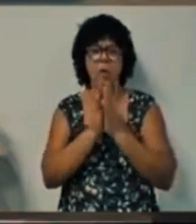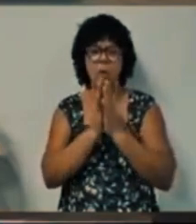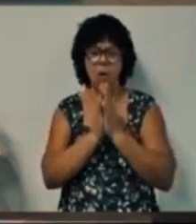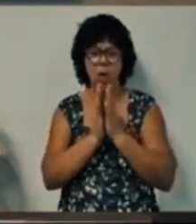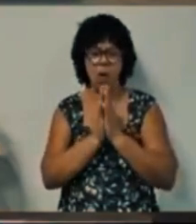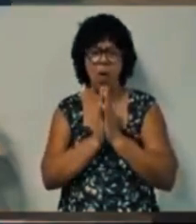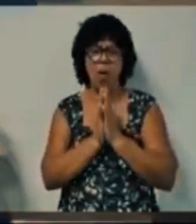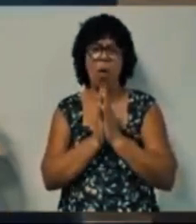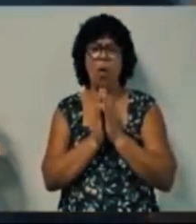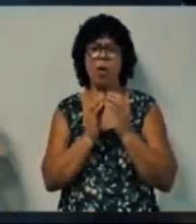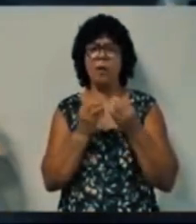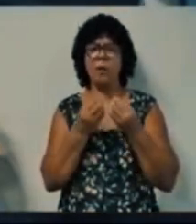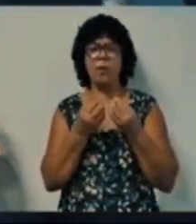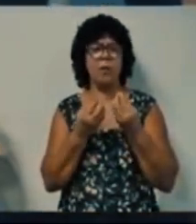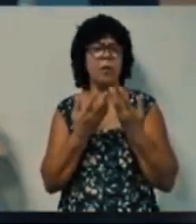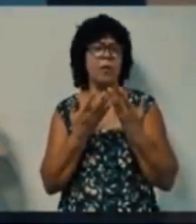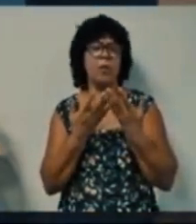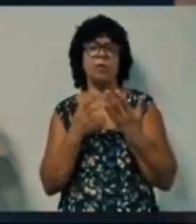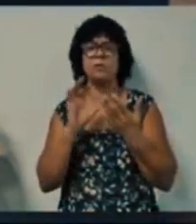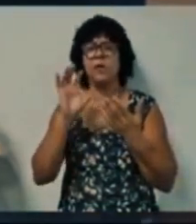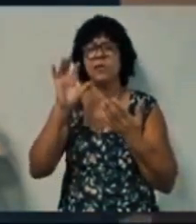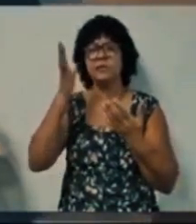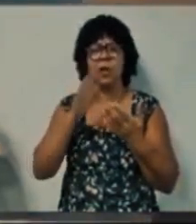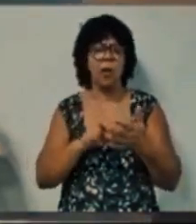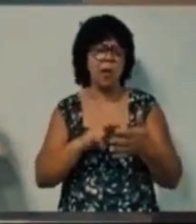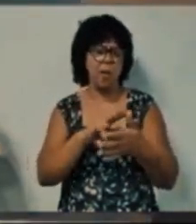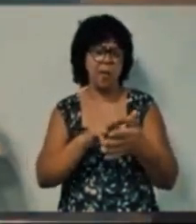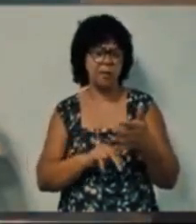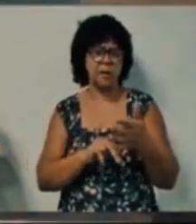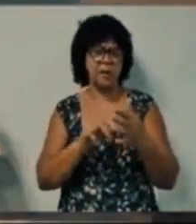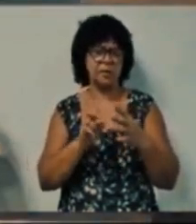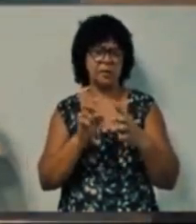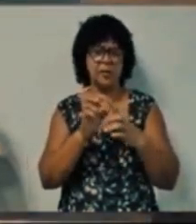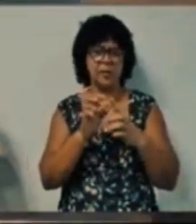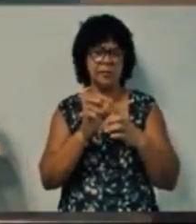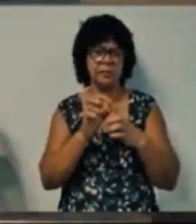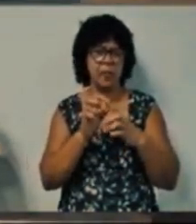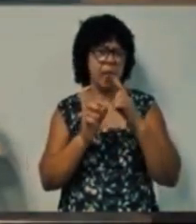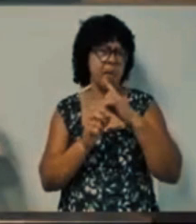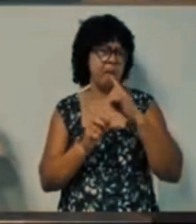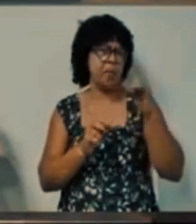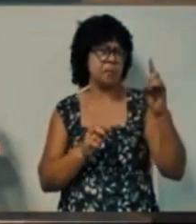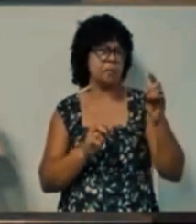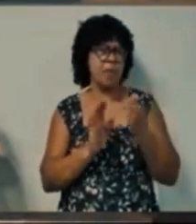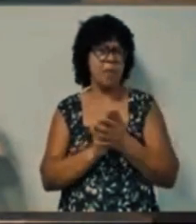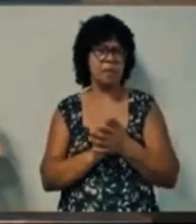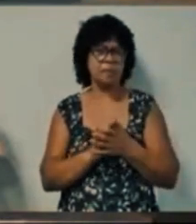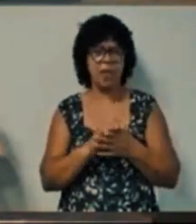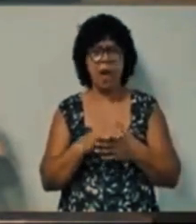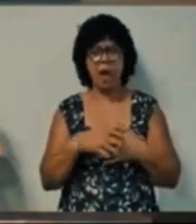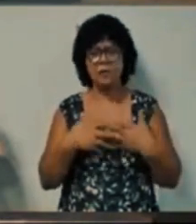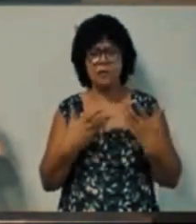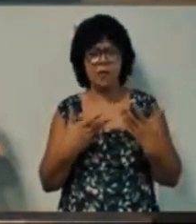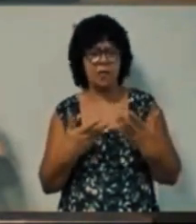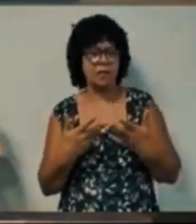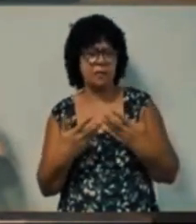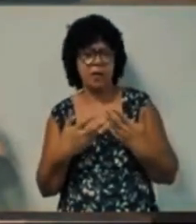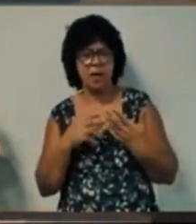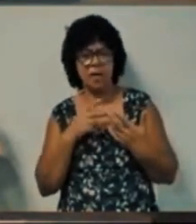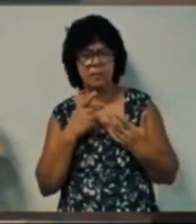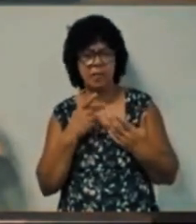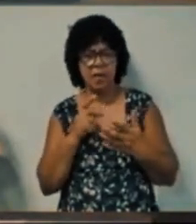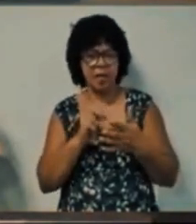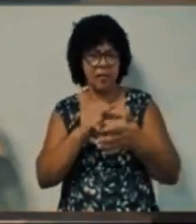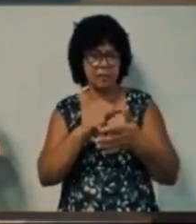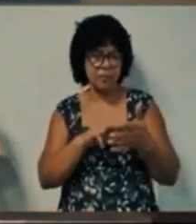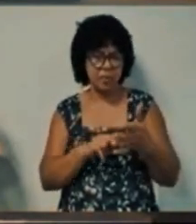crente ora, como é que ele reza, como é que ele lê a Bíblia. E quando você lê a Bíblia, ele diz: meu Deus, eu já li esse texto, mas eu não li